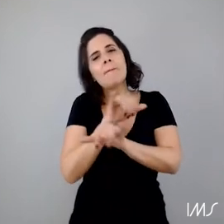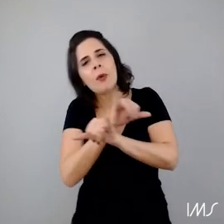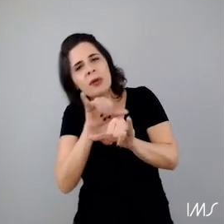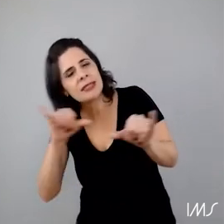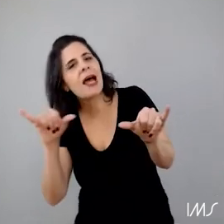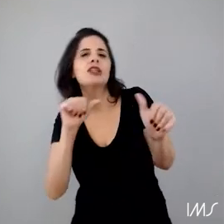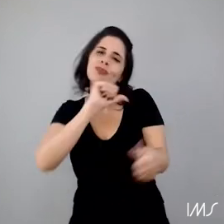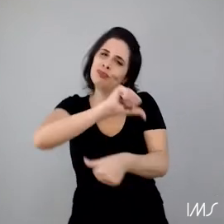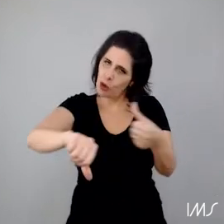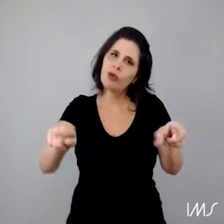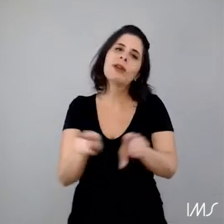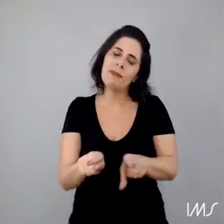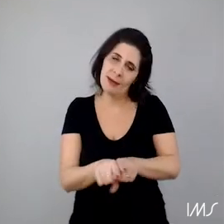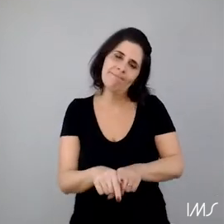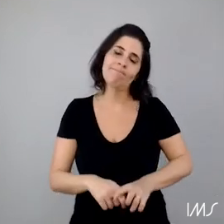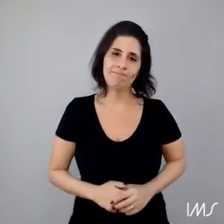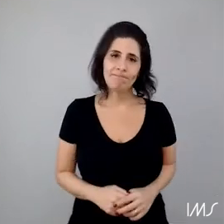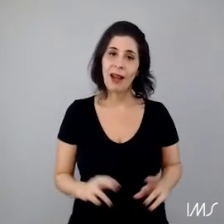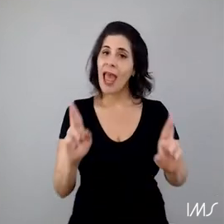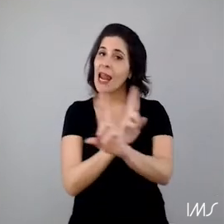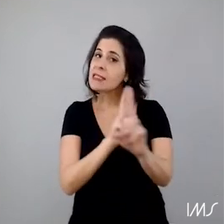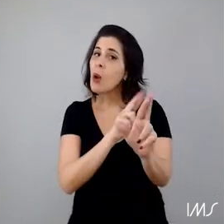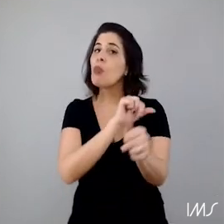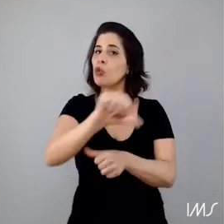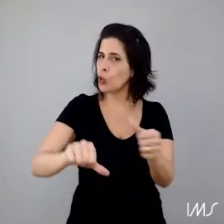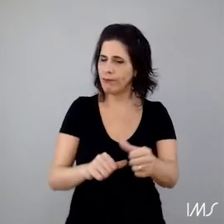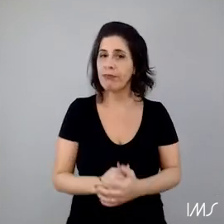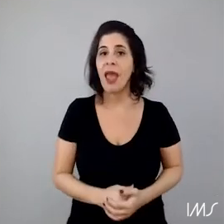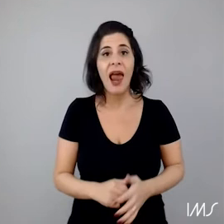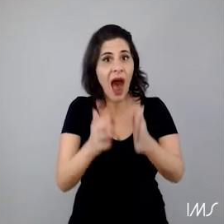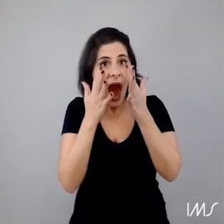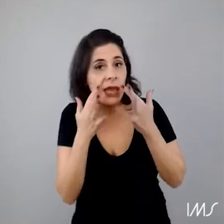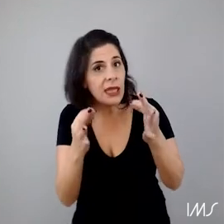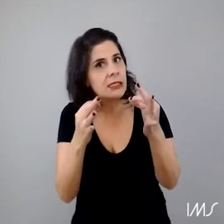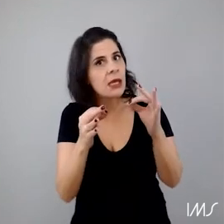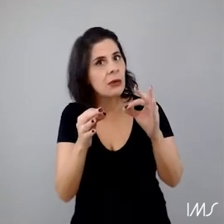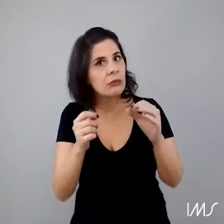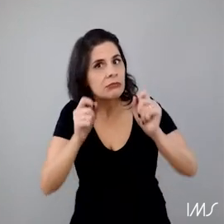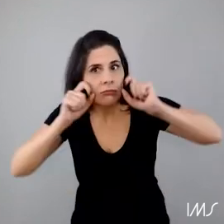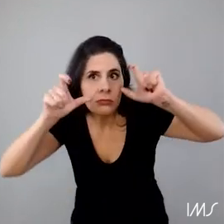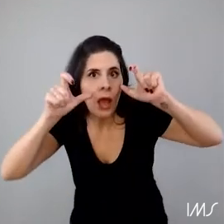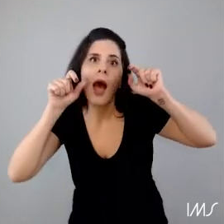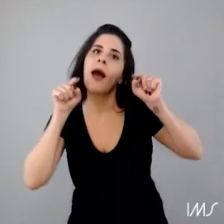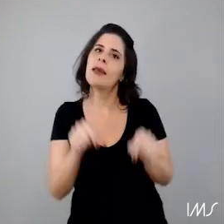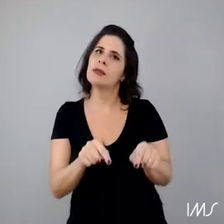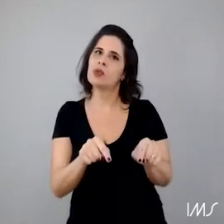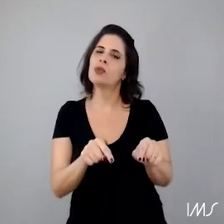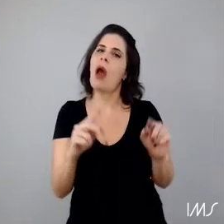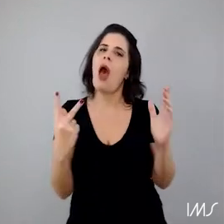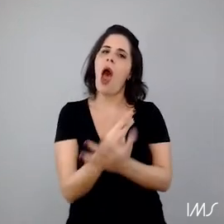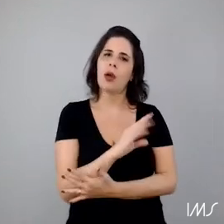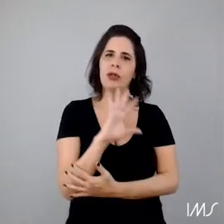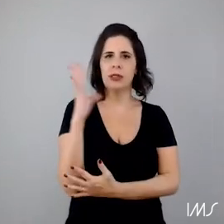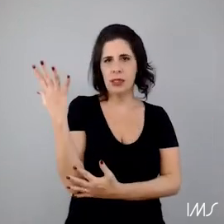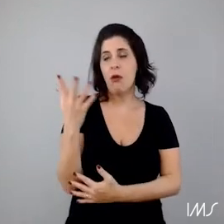de publicidade e outros fatores. Ela chama a atenção dos leitores para esse fato, ela menciona